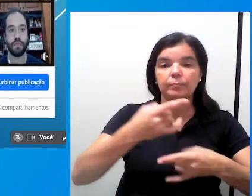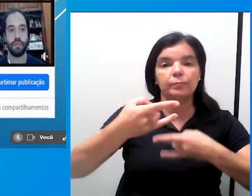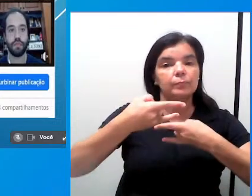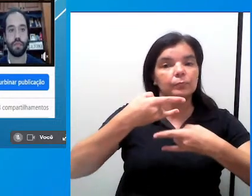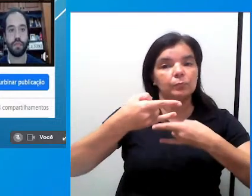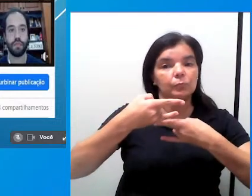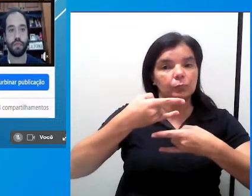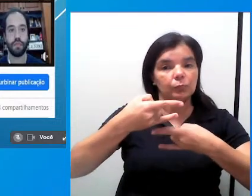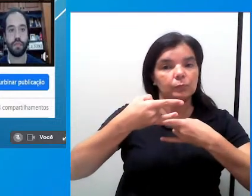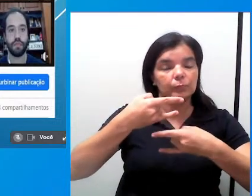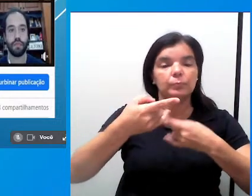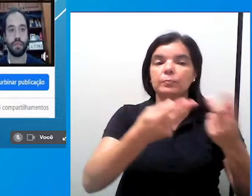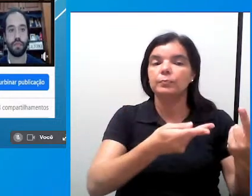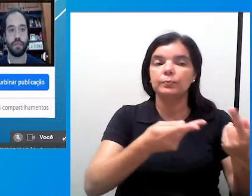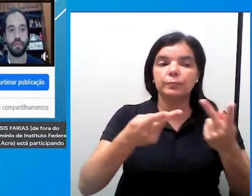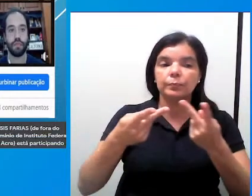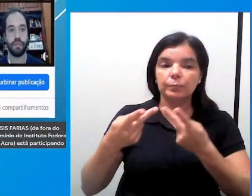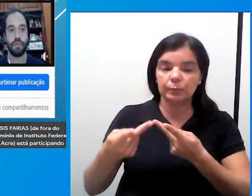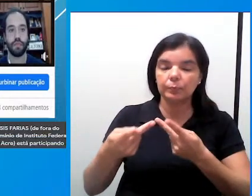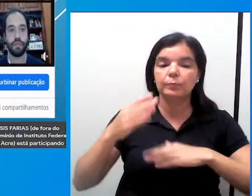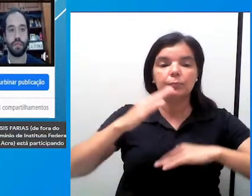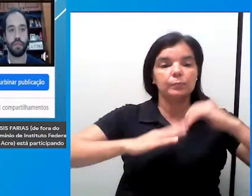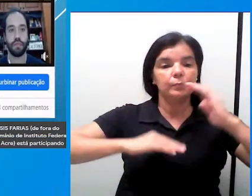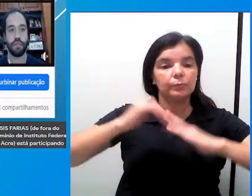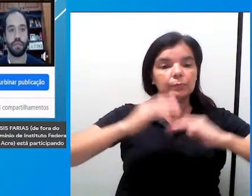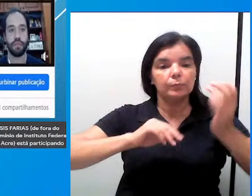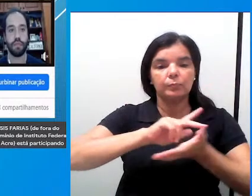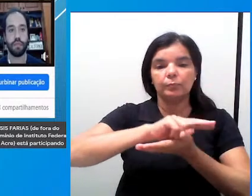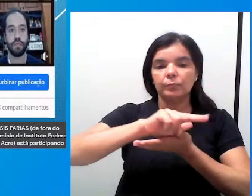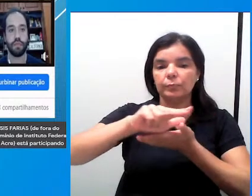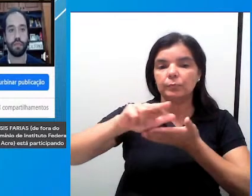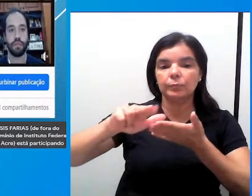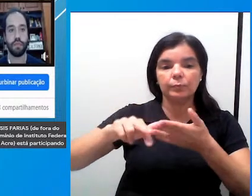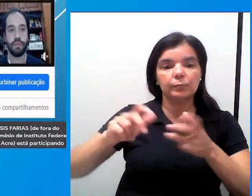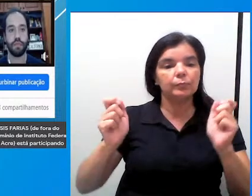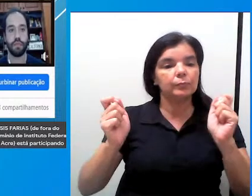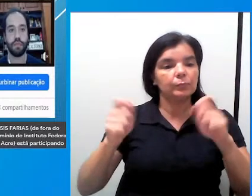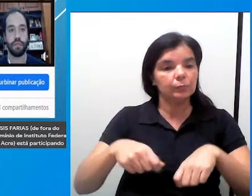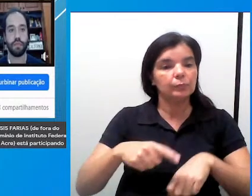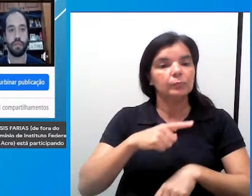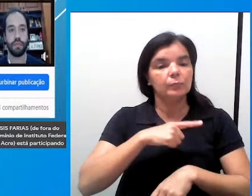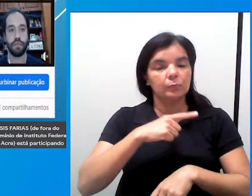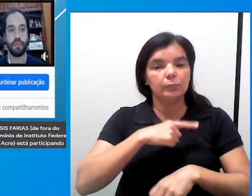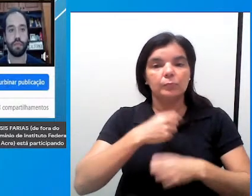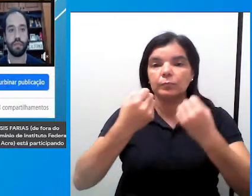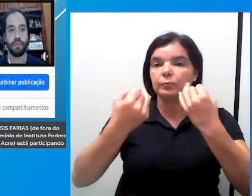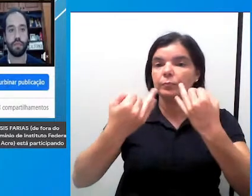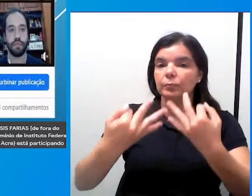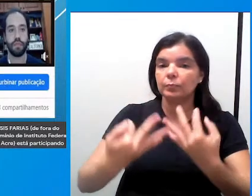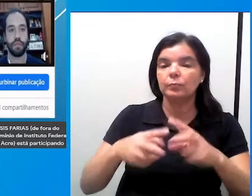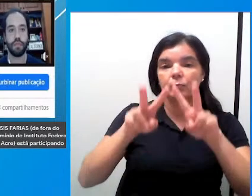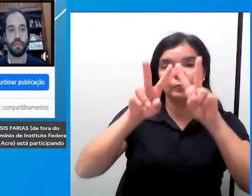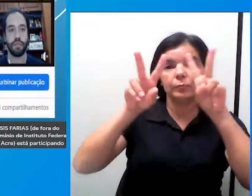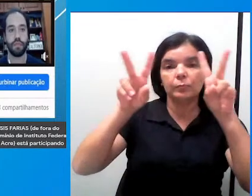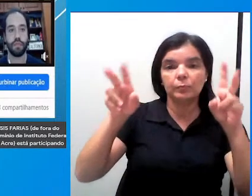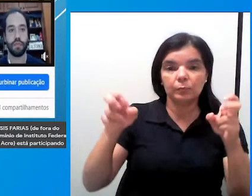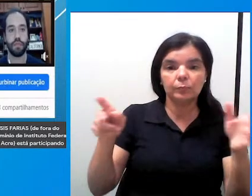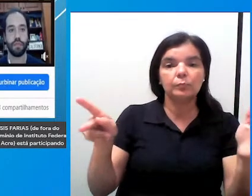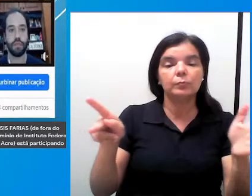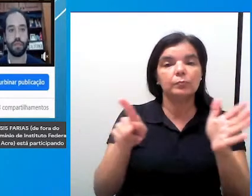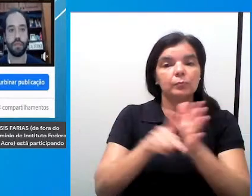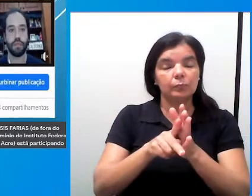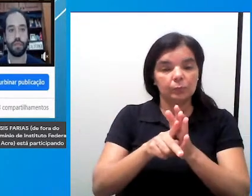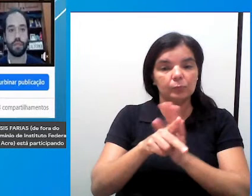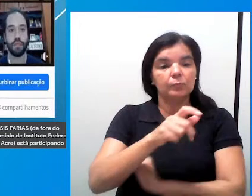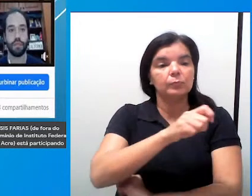fazia colóquios, convidando profissionais de diversas áreas para que fizessem explanações sobre temas que os próprios